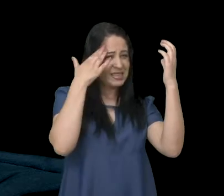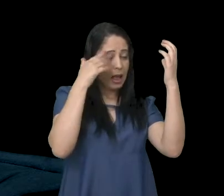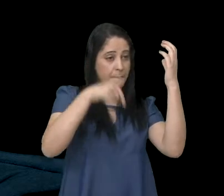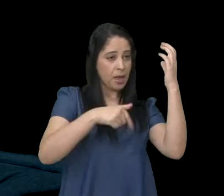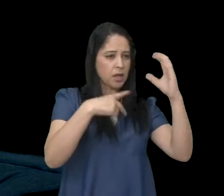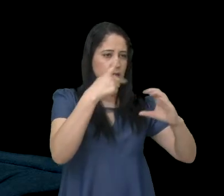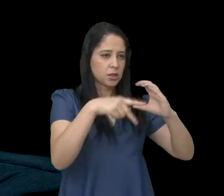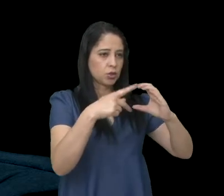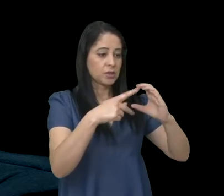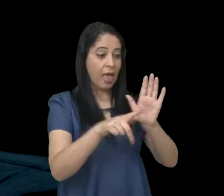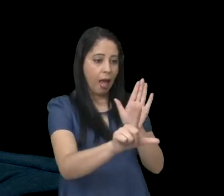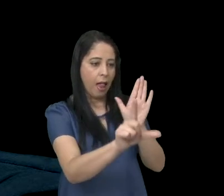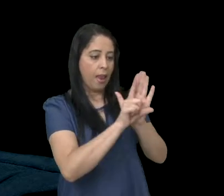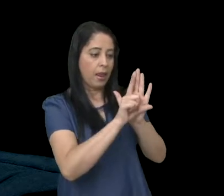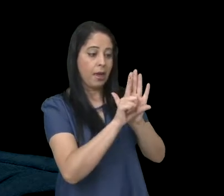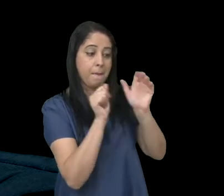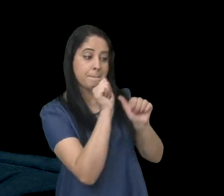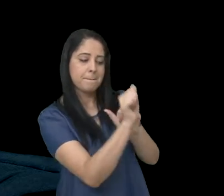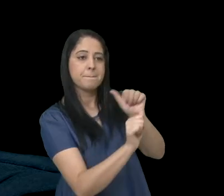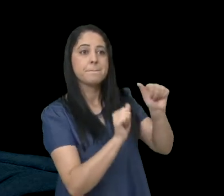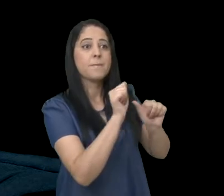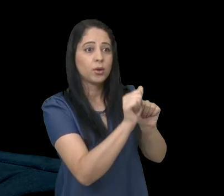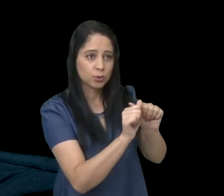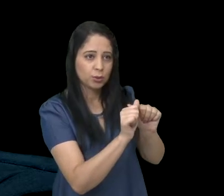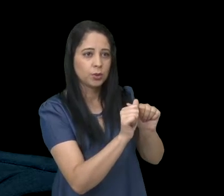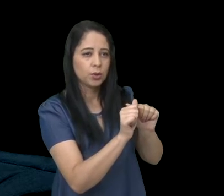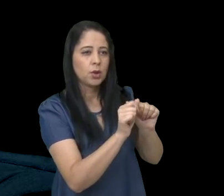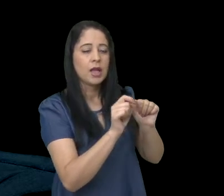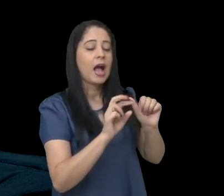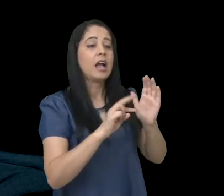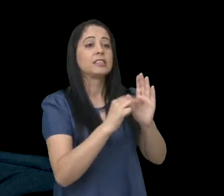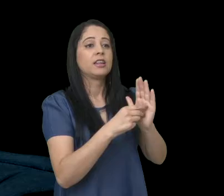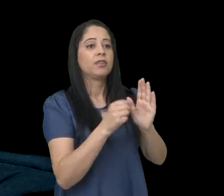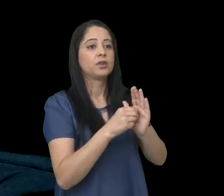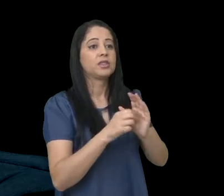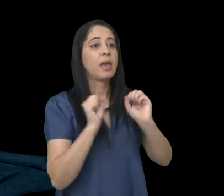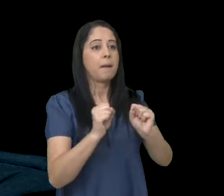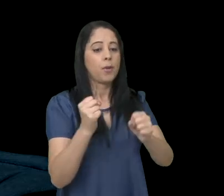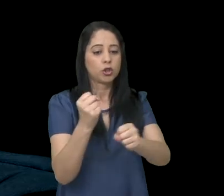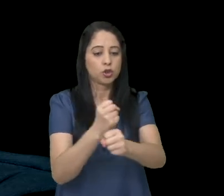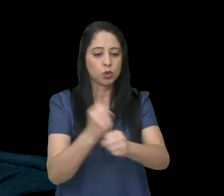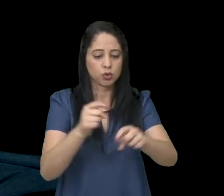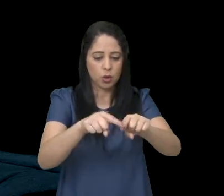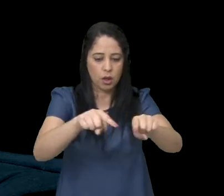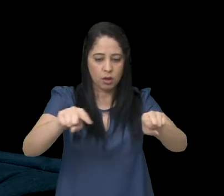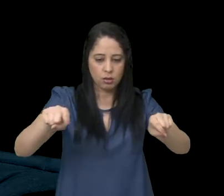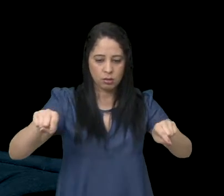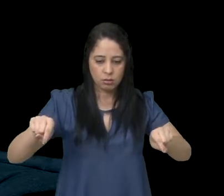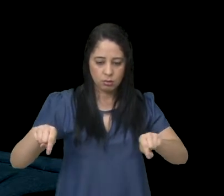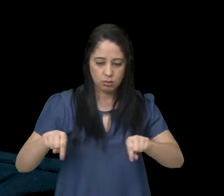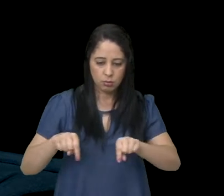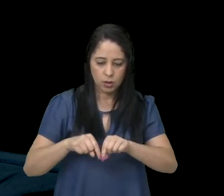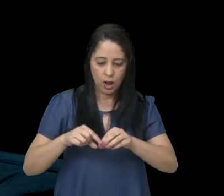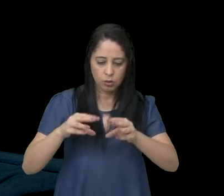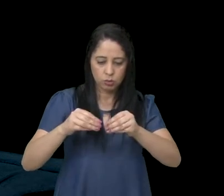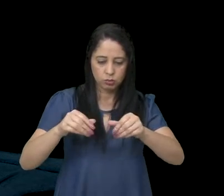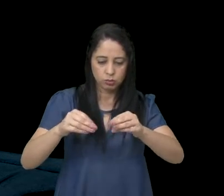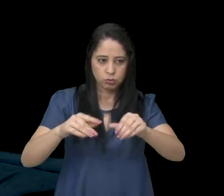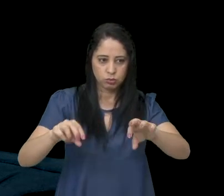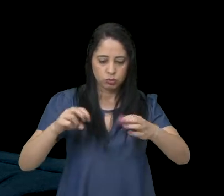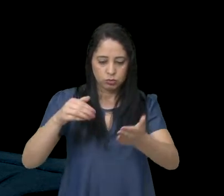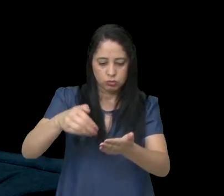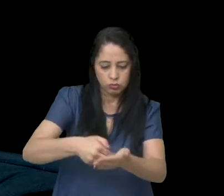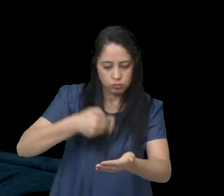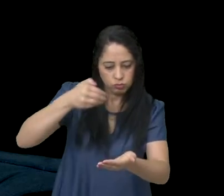lei orgânica, e aí estava sendo permitido a construção das cavas de areias. A Constituição não permite.